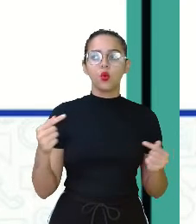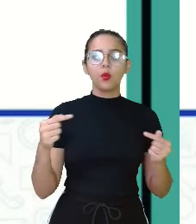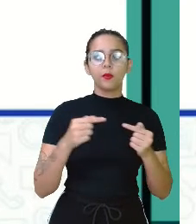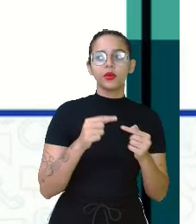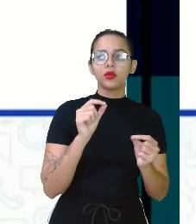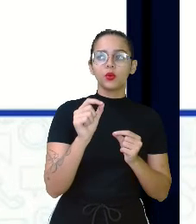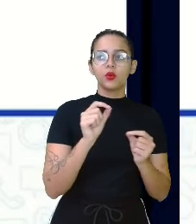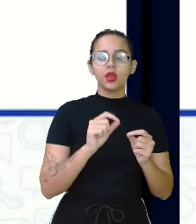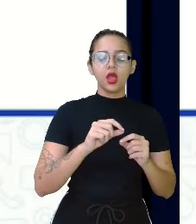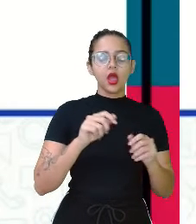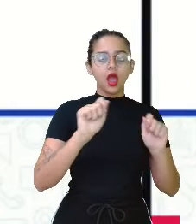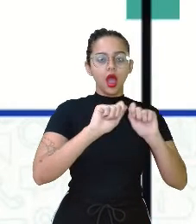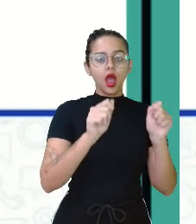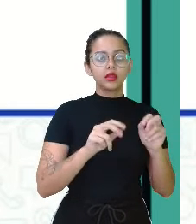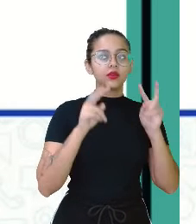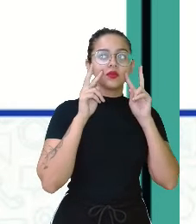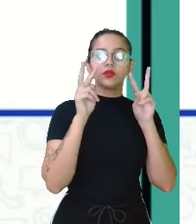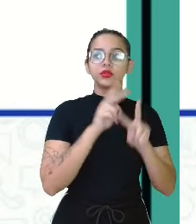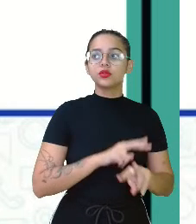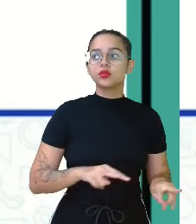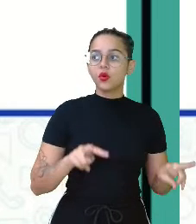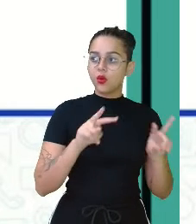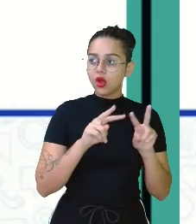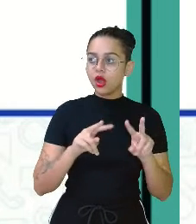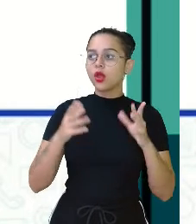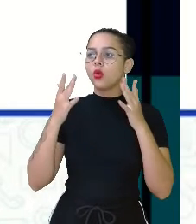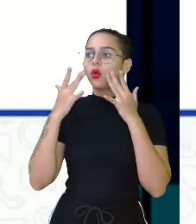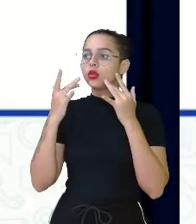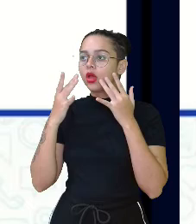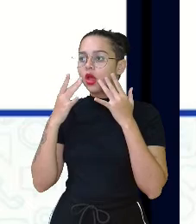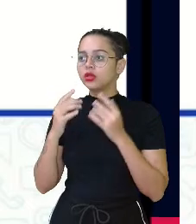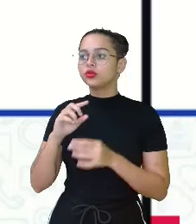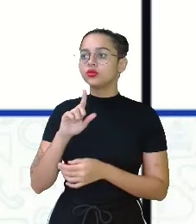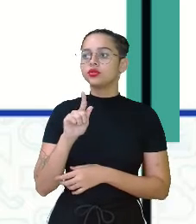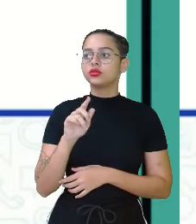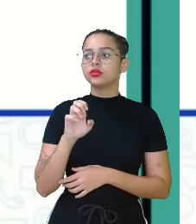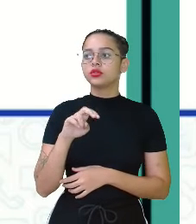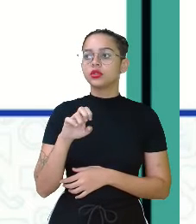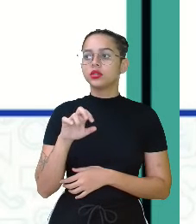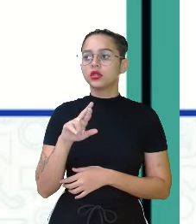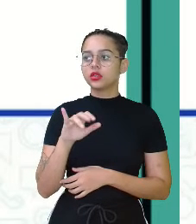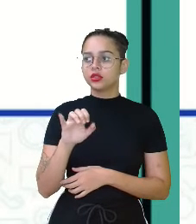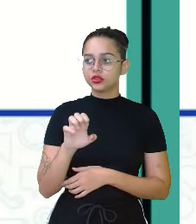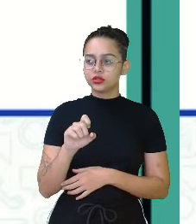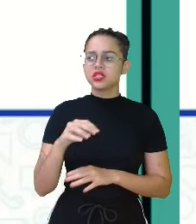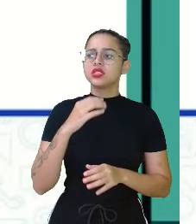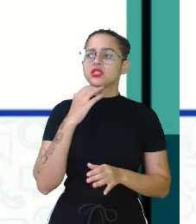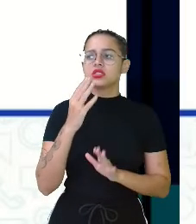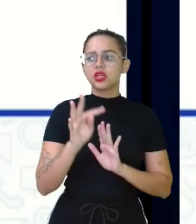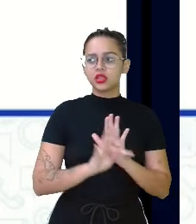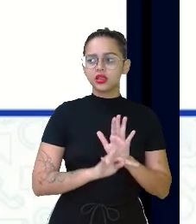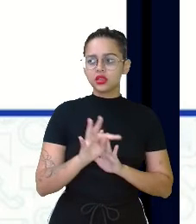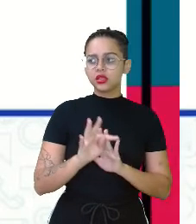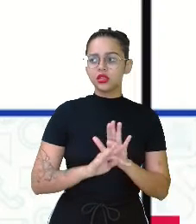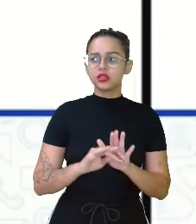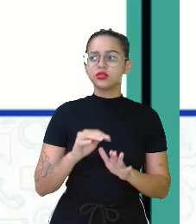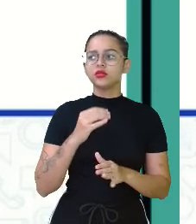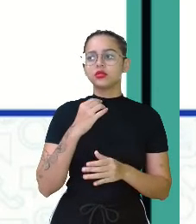teatro sui generis, sem texto nem representação. Sim. O termo happening foi criado no fim dos